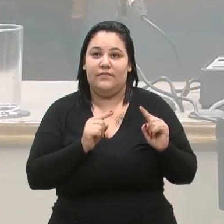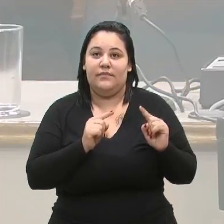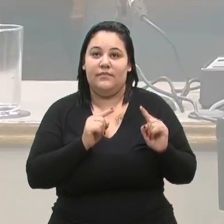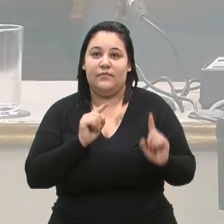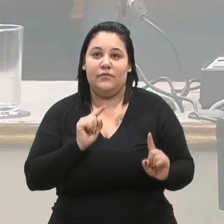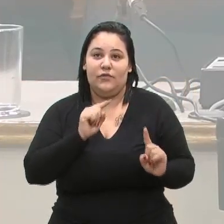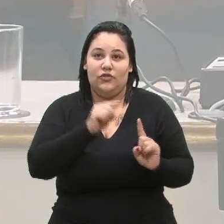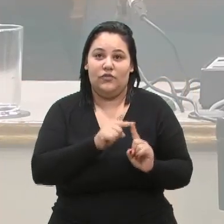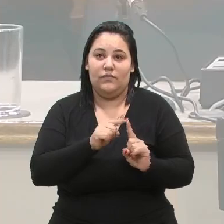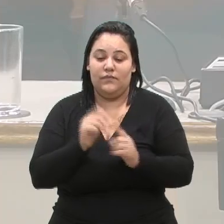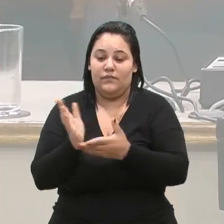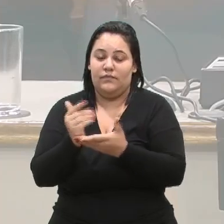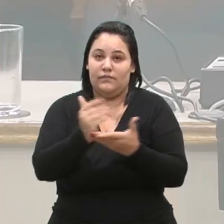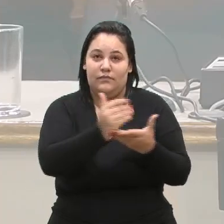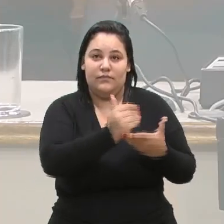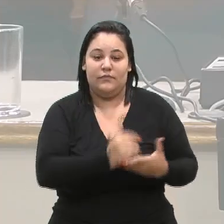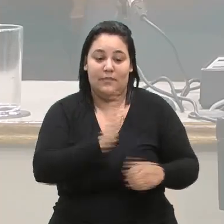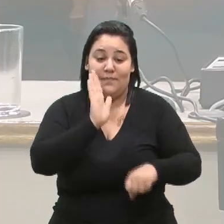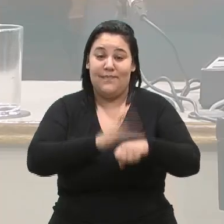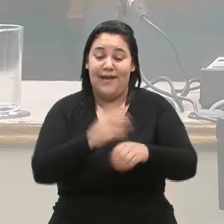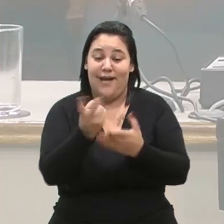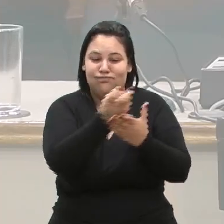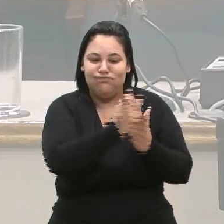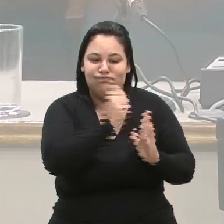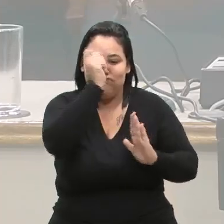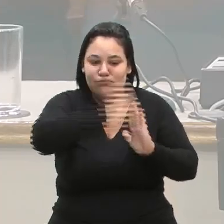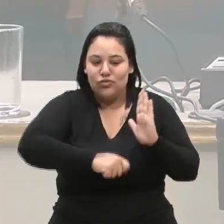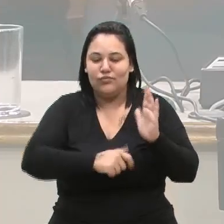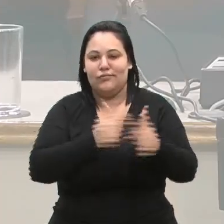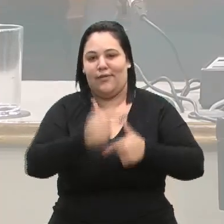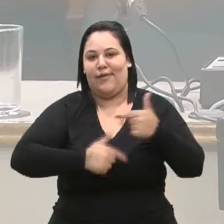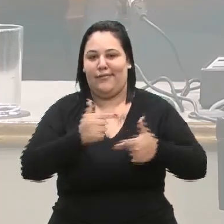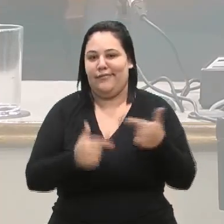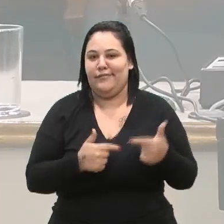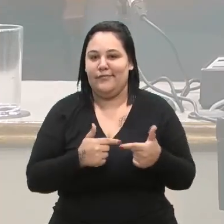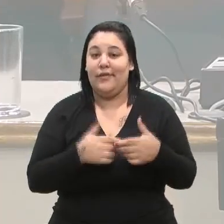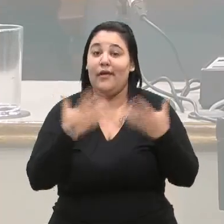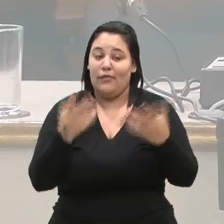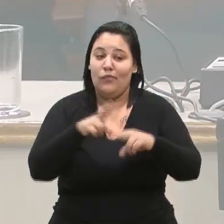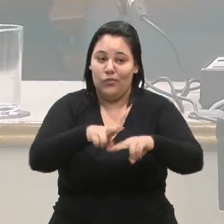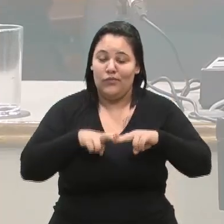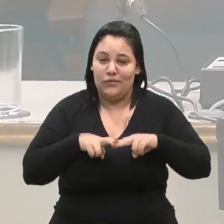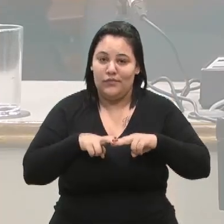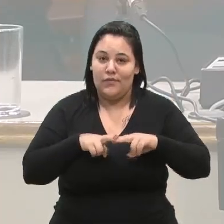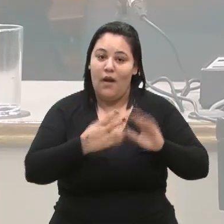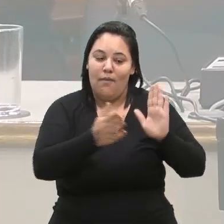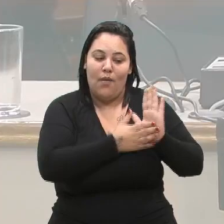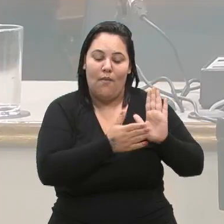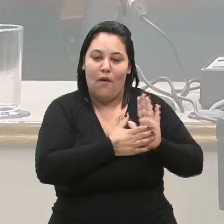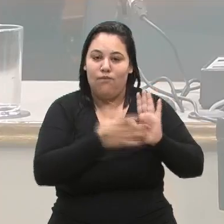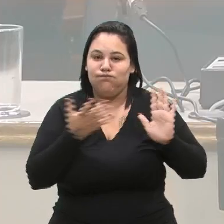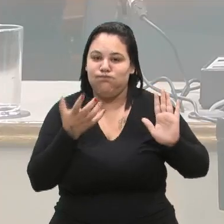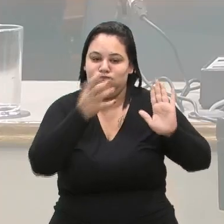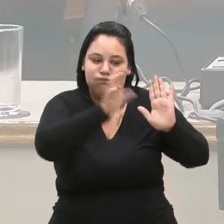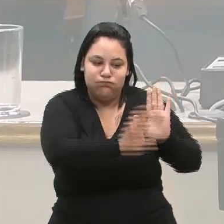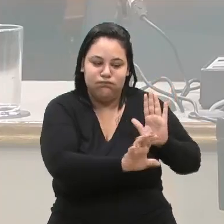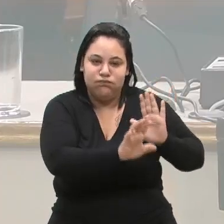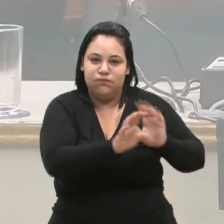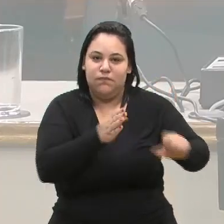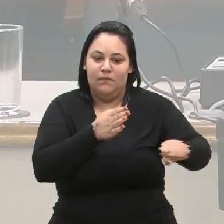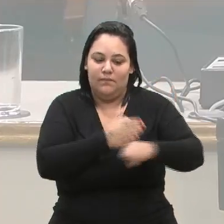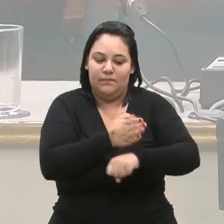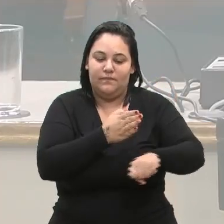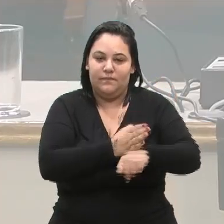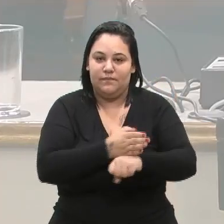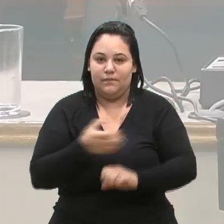somente arrecadar ainda mais tributos dos trabalhadores. Ademais, a presente proposta é contrária aos princípios de inovação